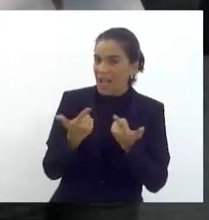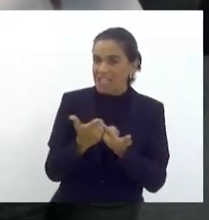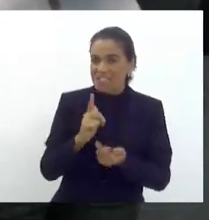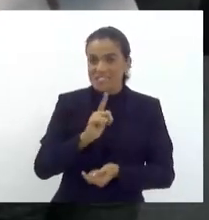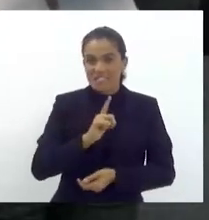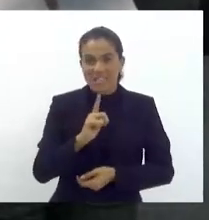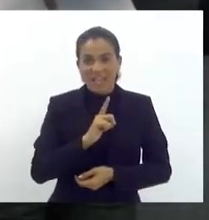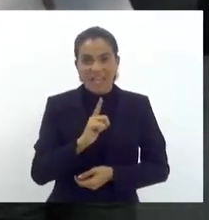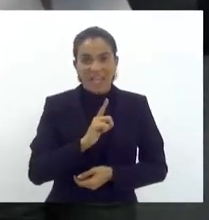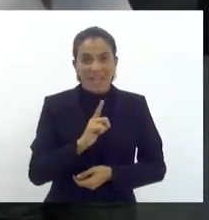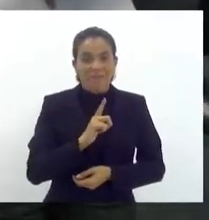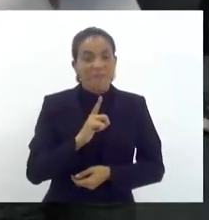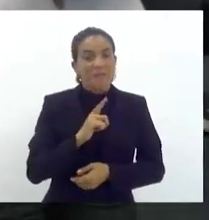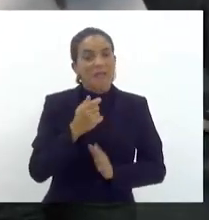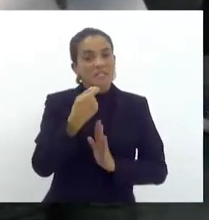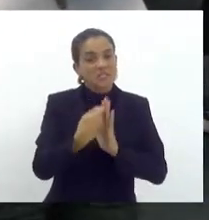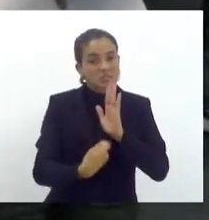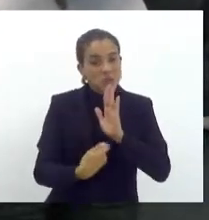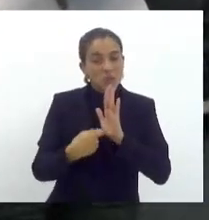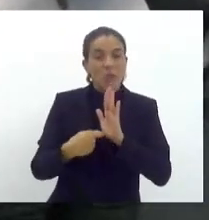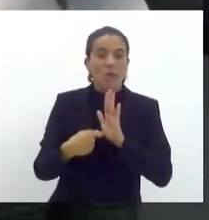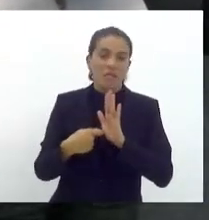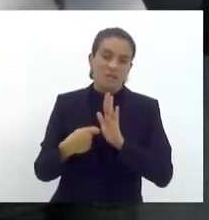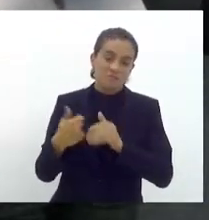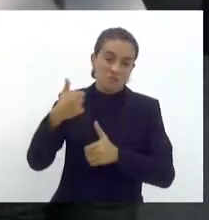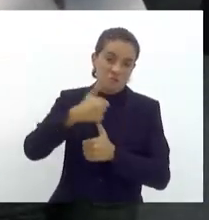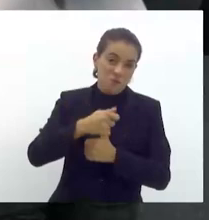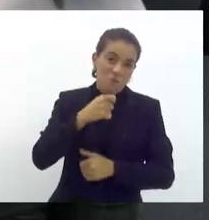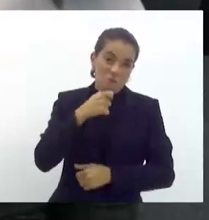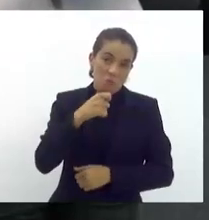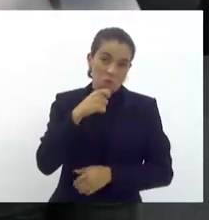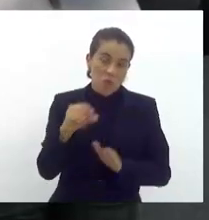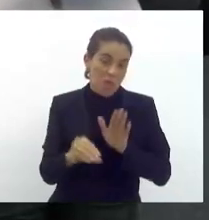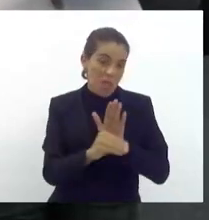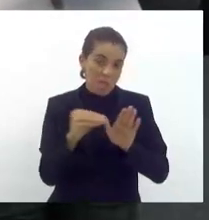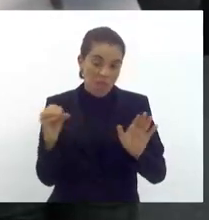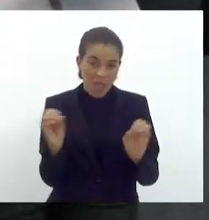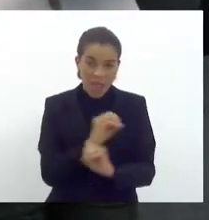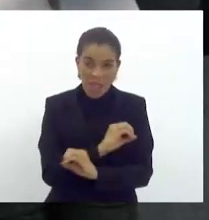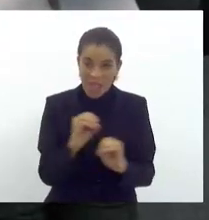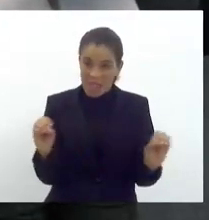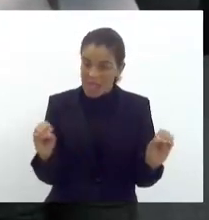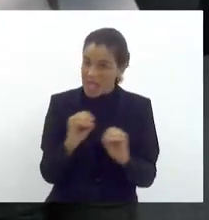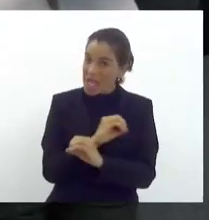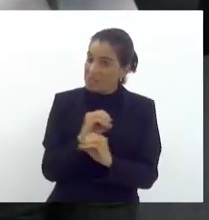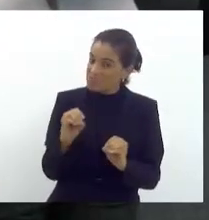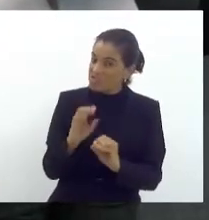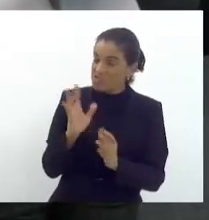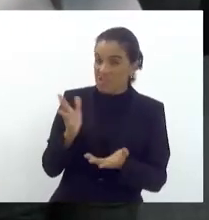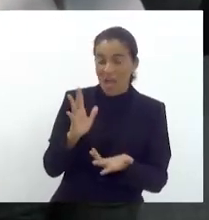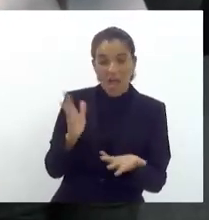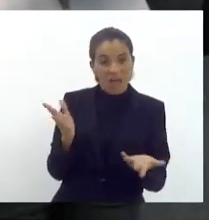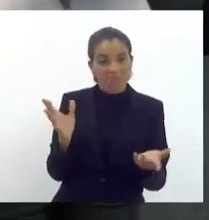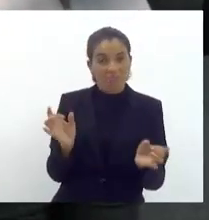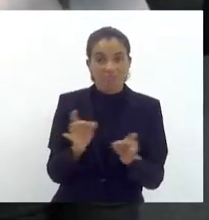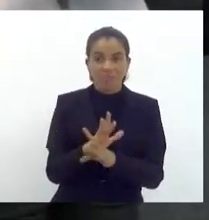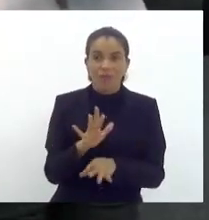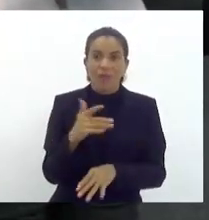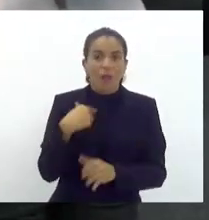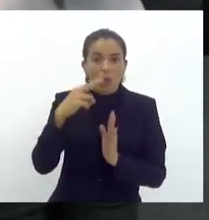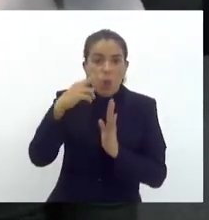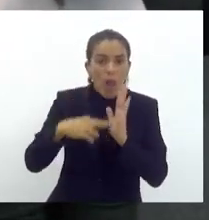conclui por substitutivo sem emendas sejam parecer sem emendas vira concluído por substitutivo